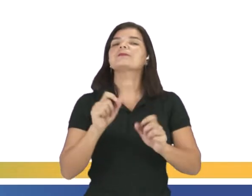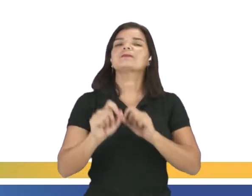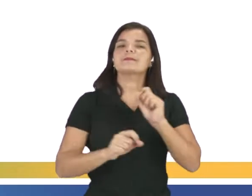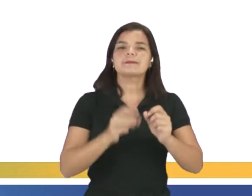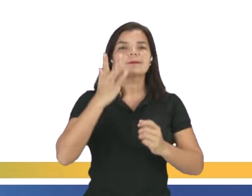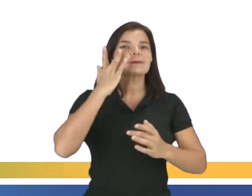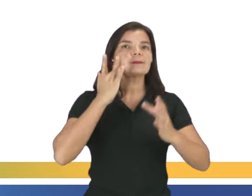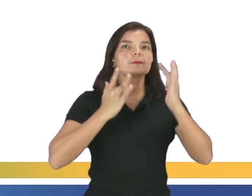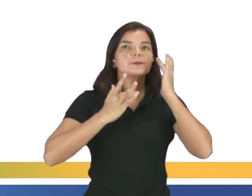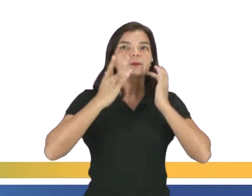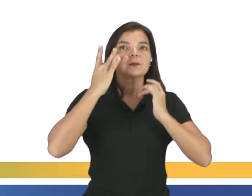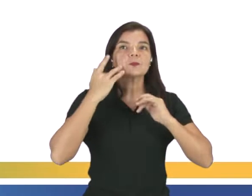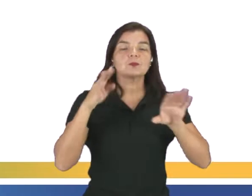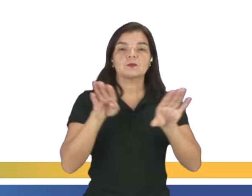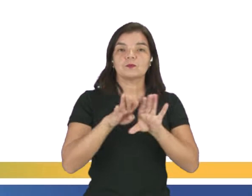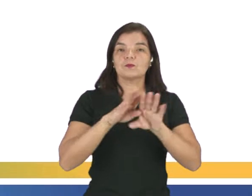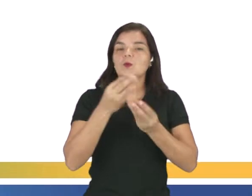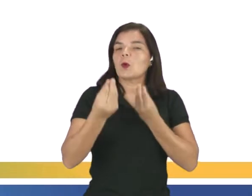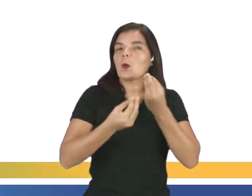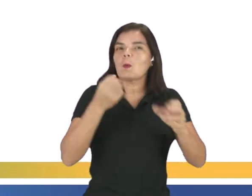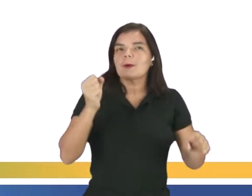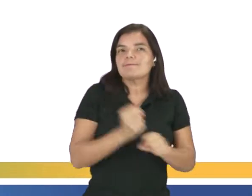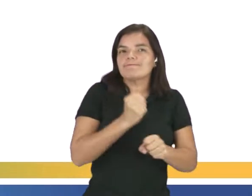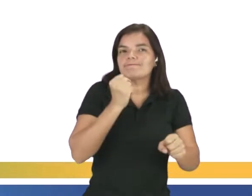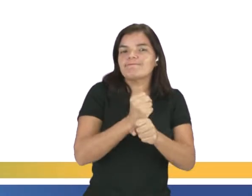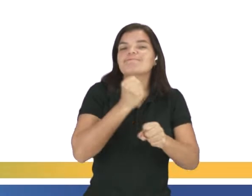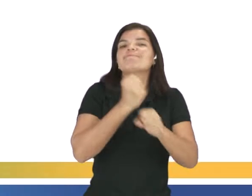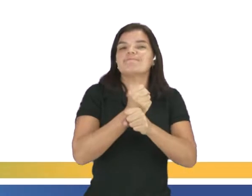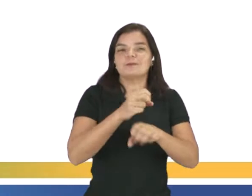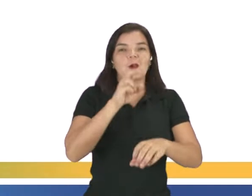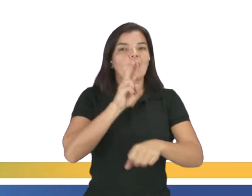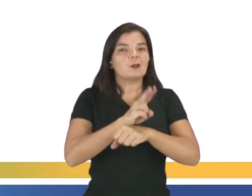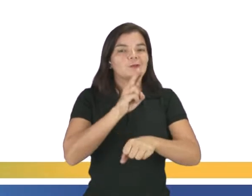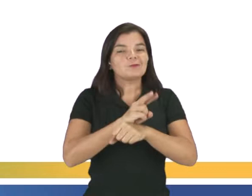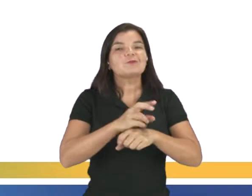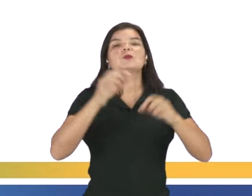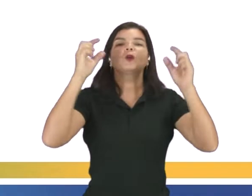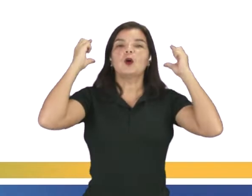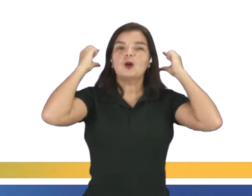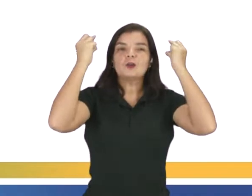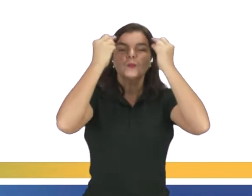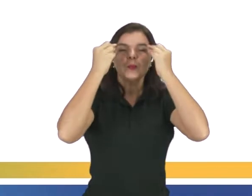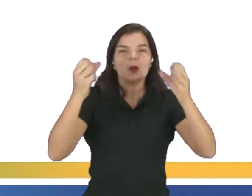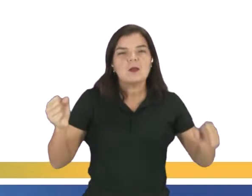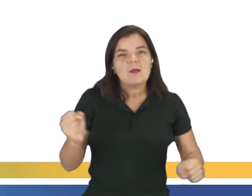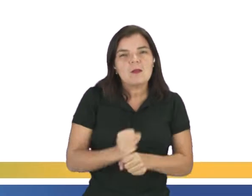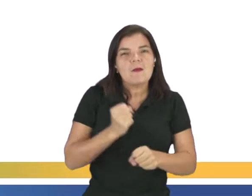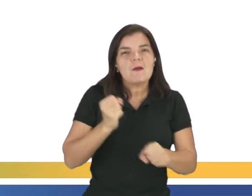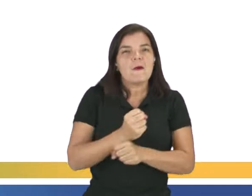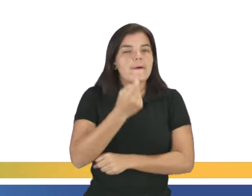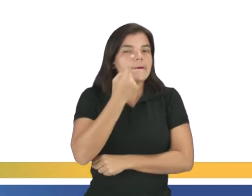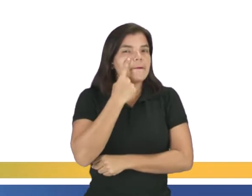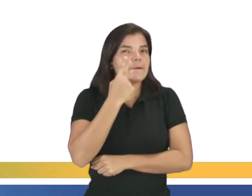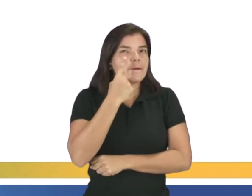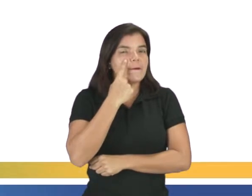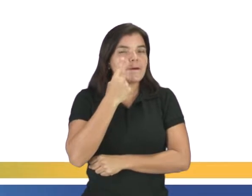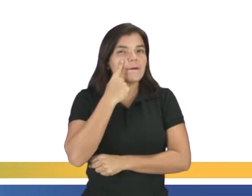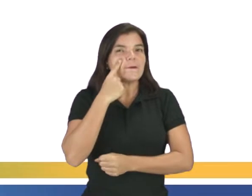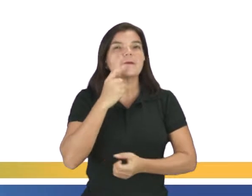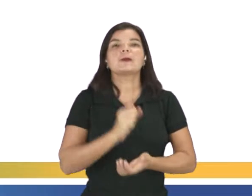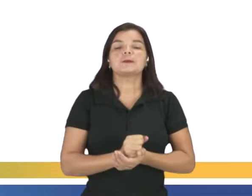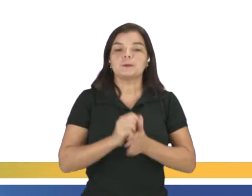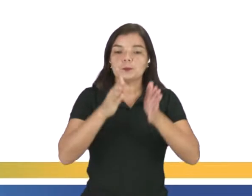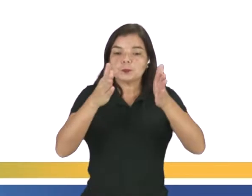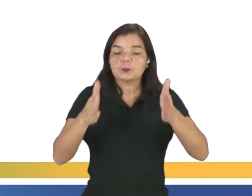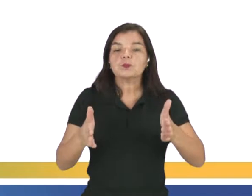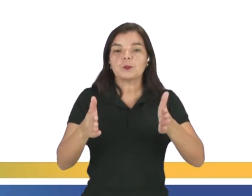do teatro, como ele era construído e concebido na Grécia. Eles escavaram, aí vocês estão vendo lá no